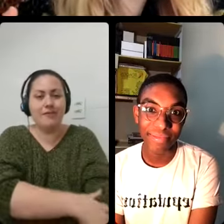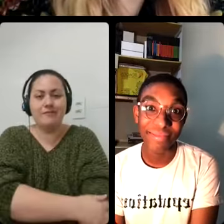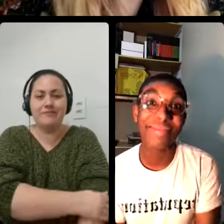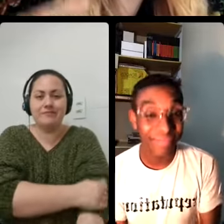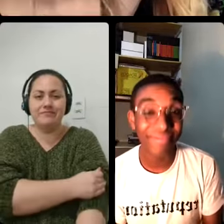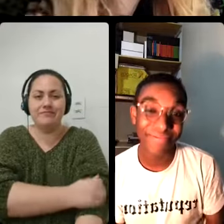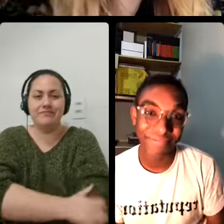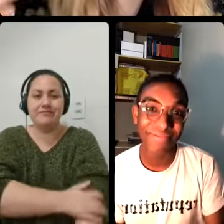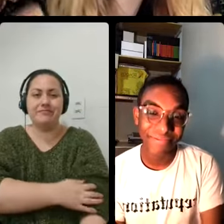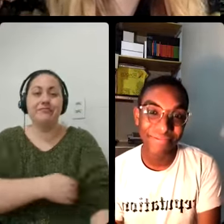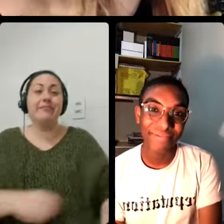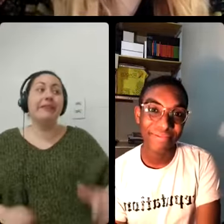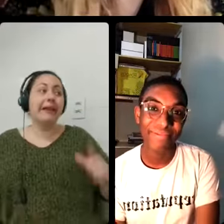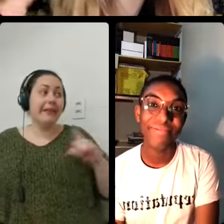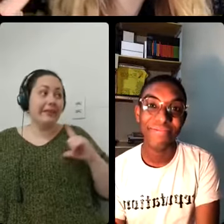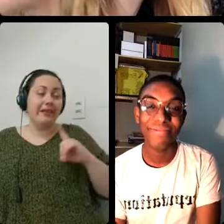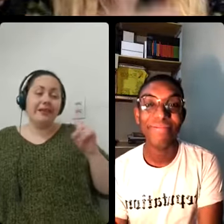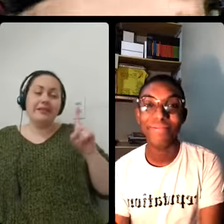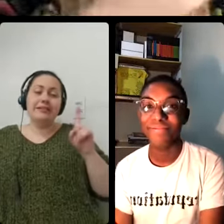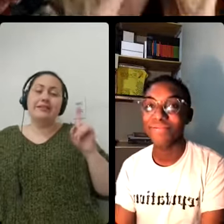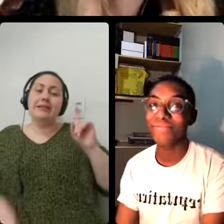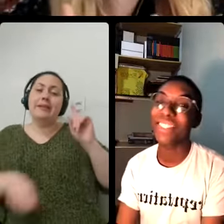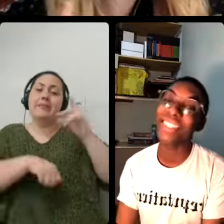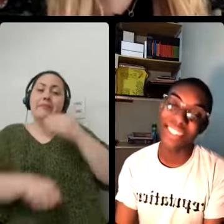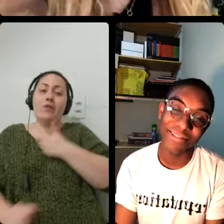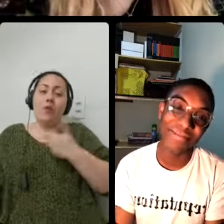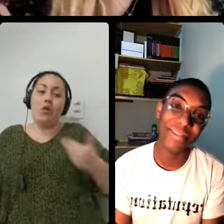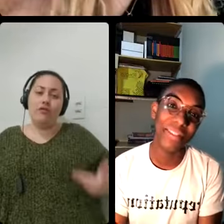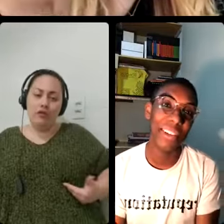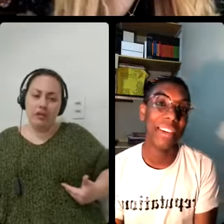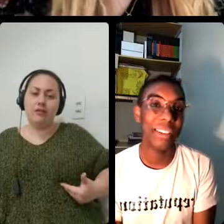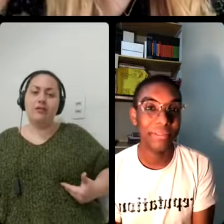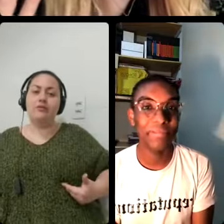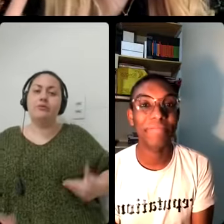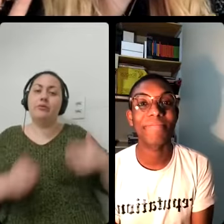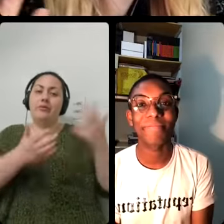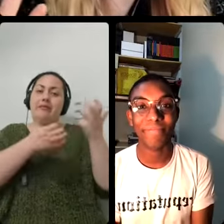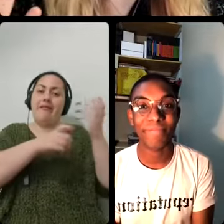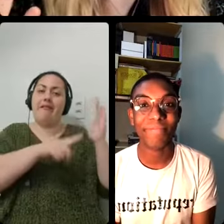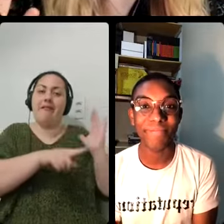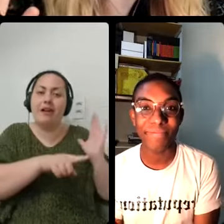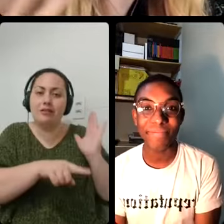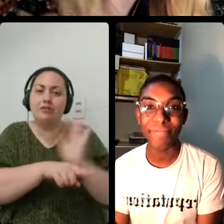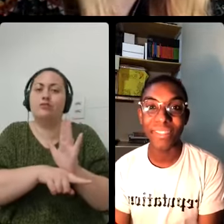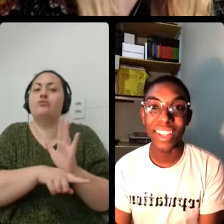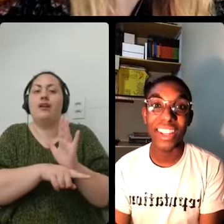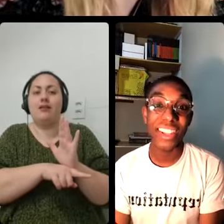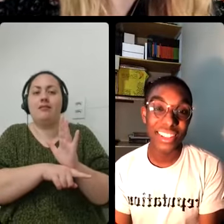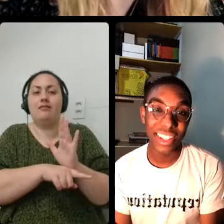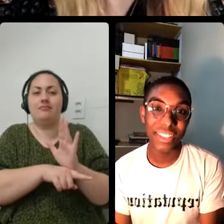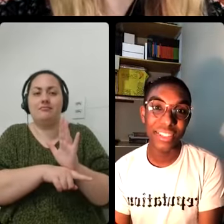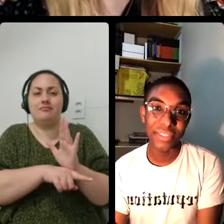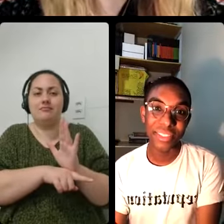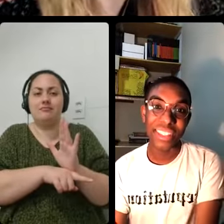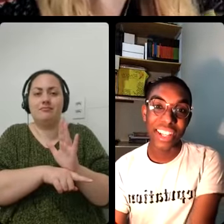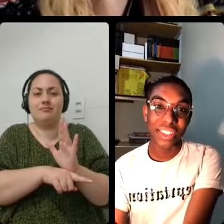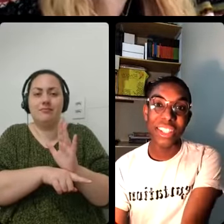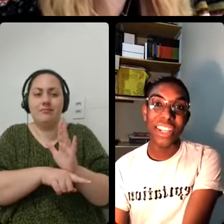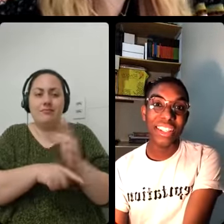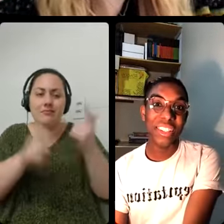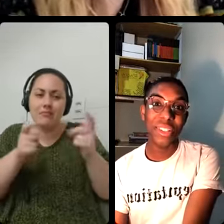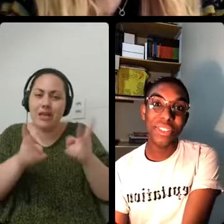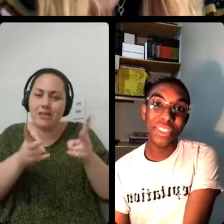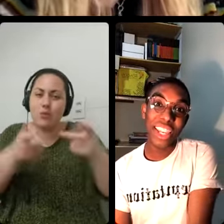intervindo ali para dar esse subsídio que está sendo oferecido, de certa forma, pelo traficante, né? Exato,